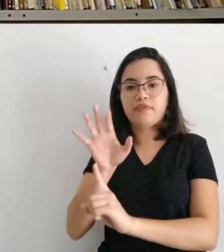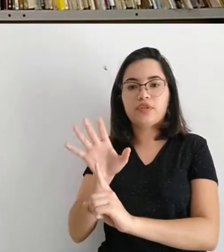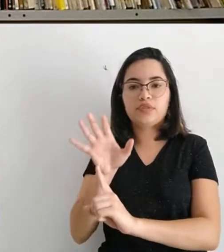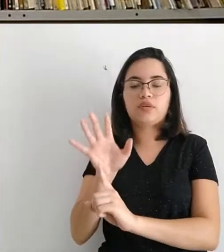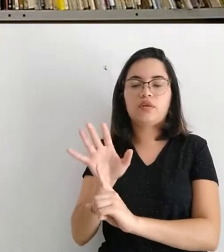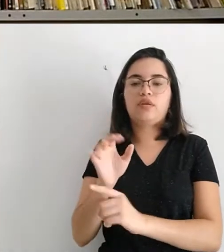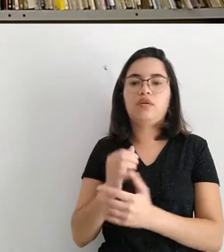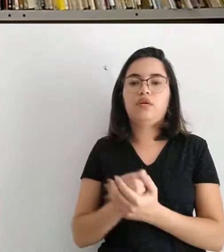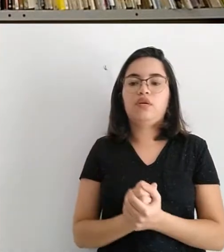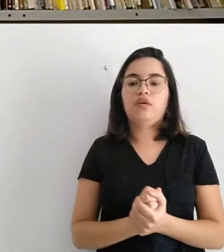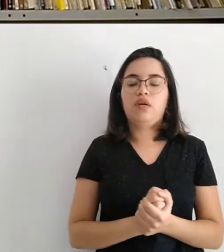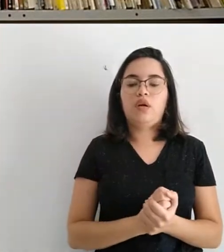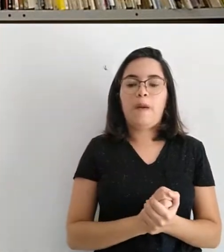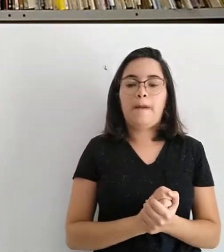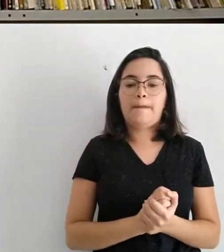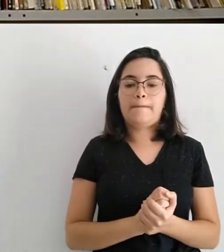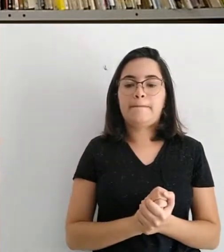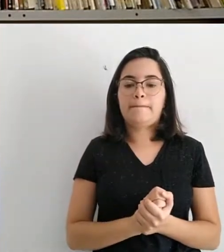ou de